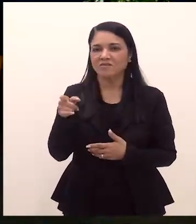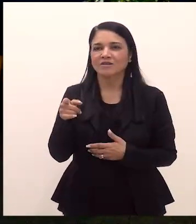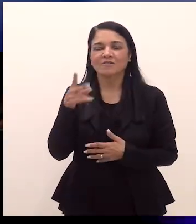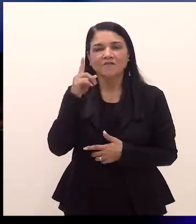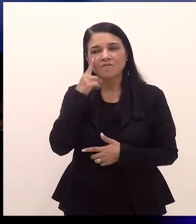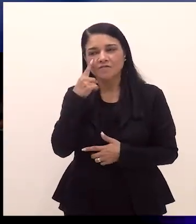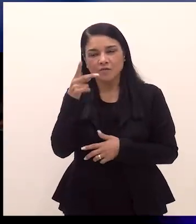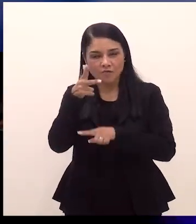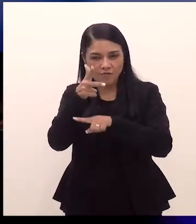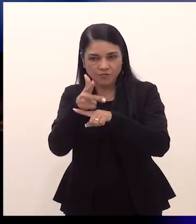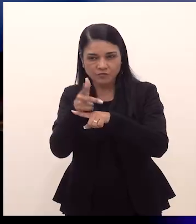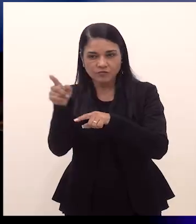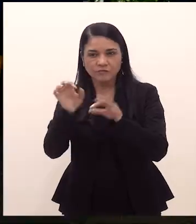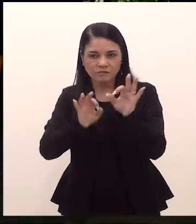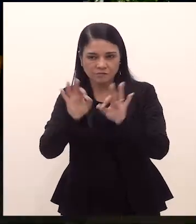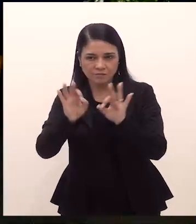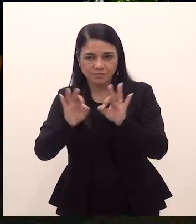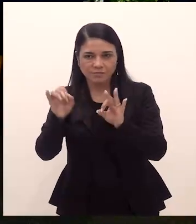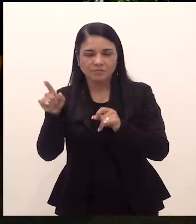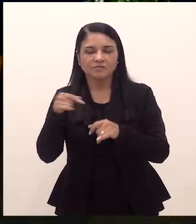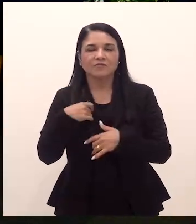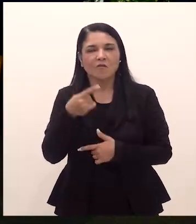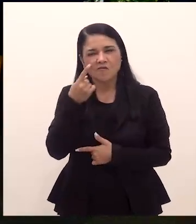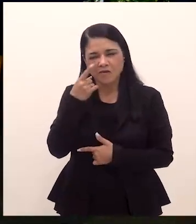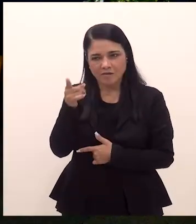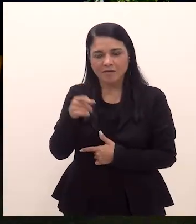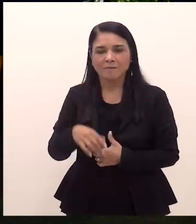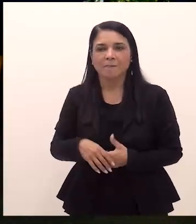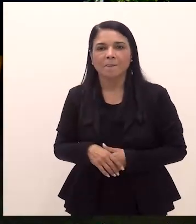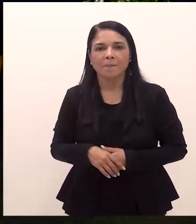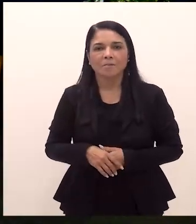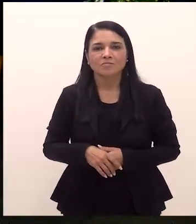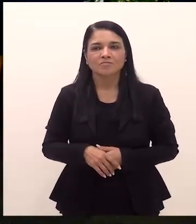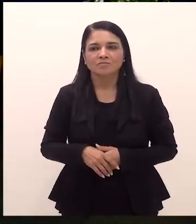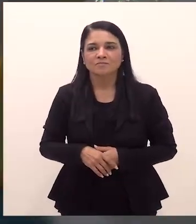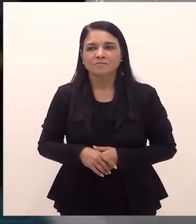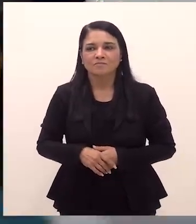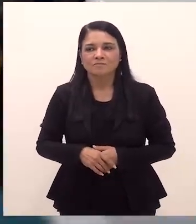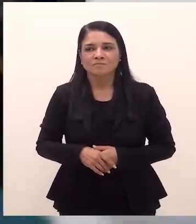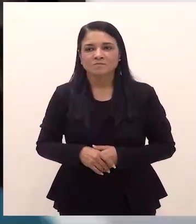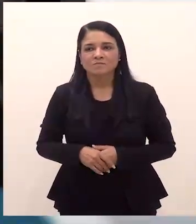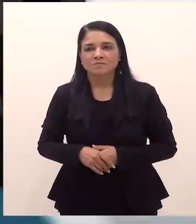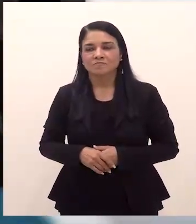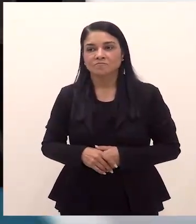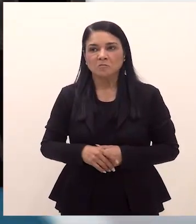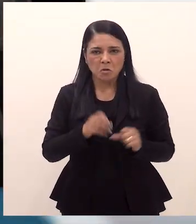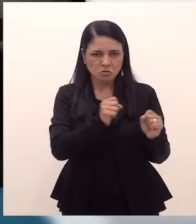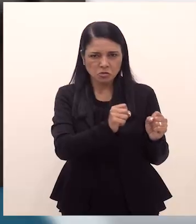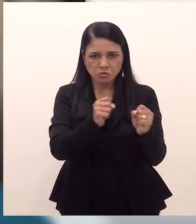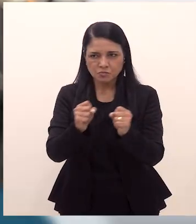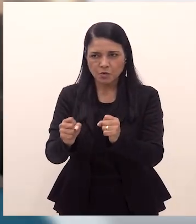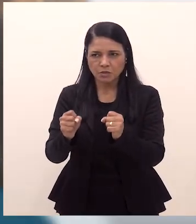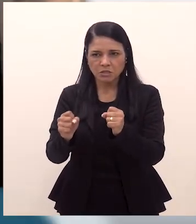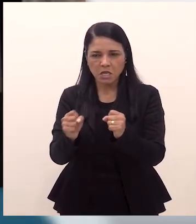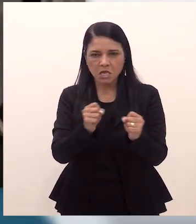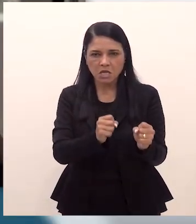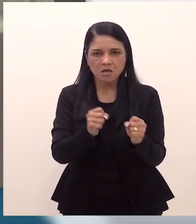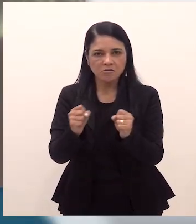essa para vocês. E agora a gente vai ver um pedacinho do vídeo que vocês prepararam para nós. Vamos lá. Quantos homens exercem